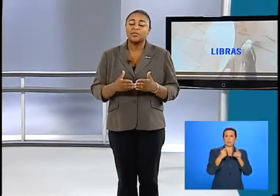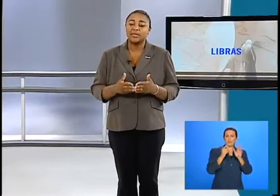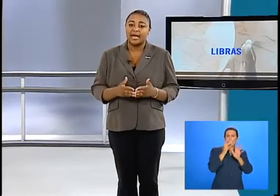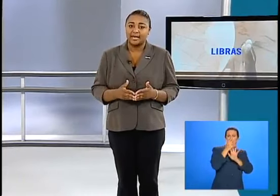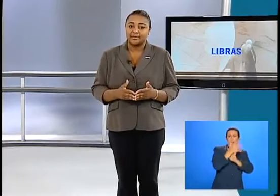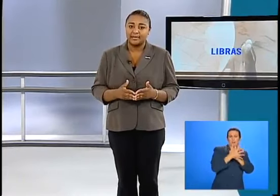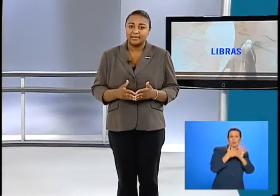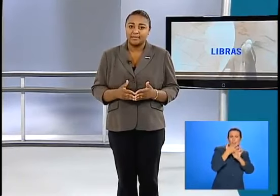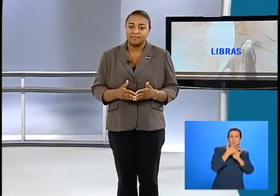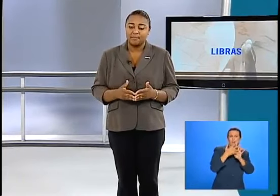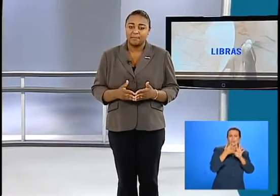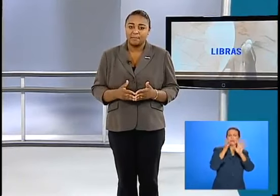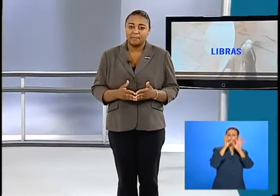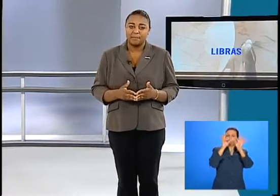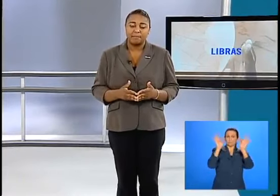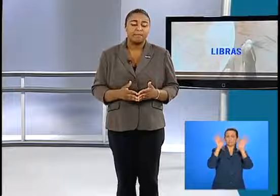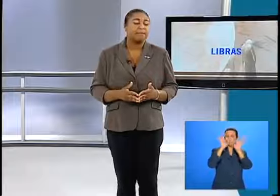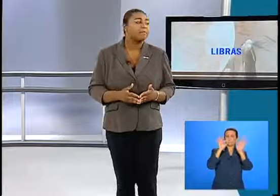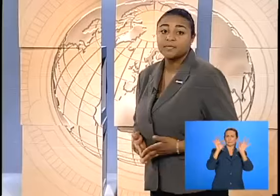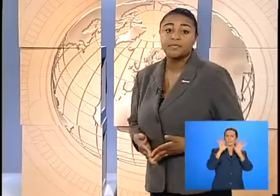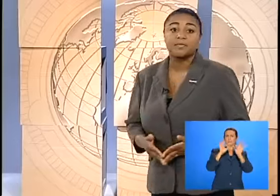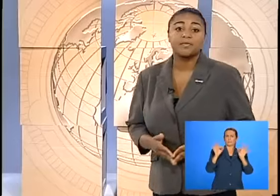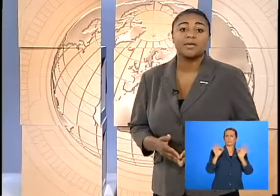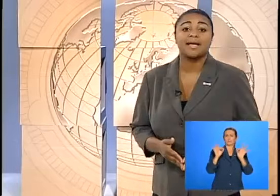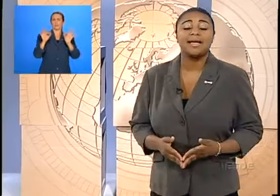são denominadas.